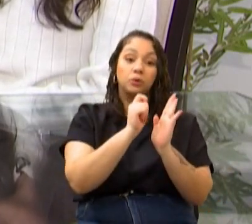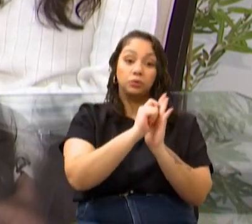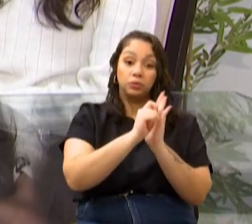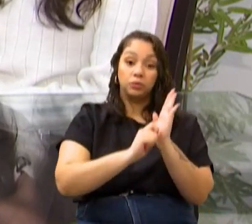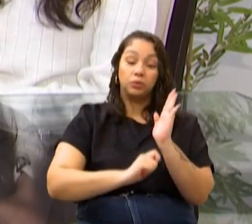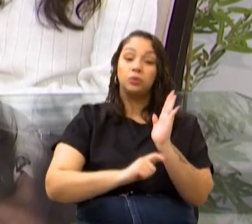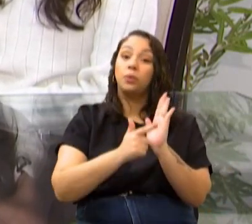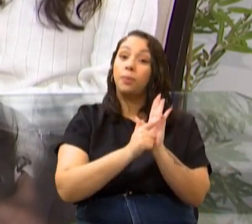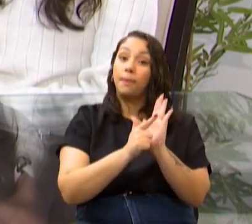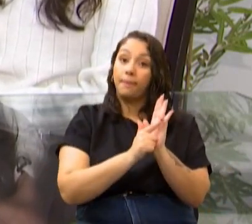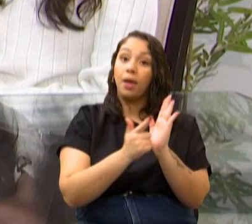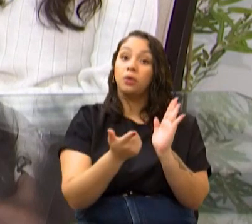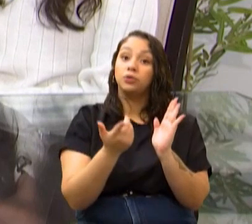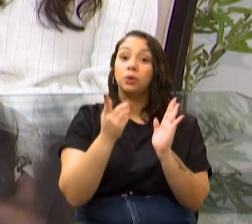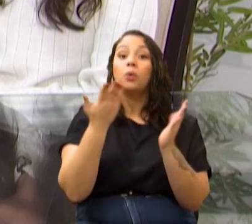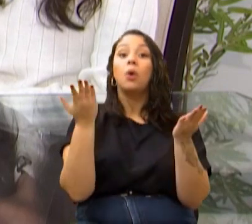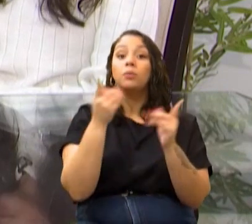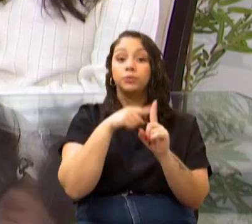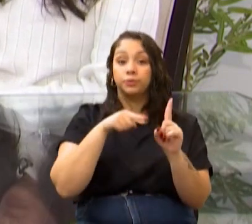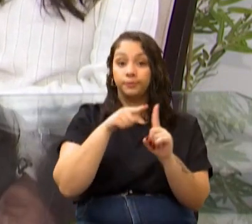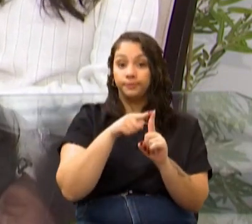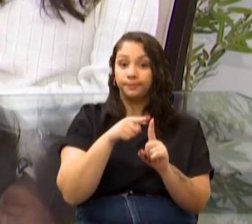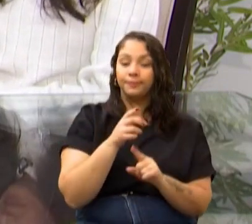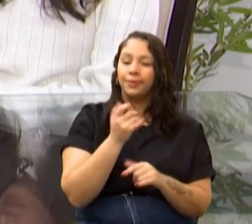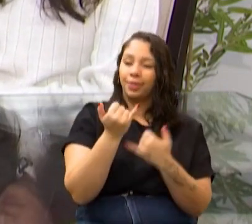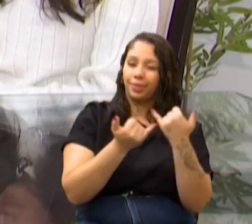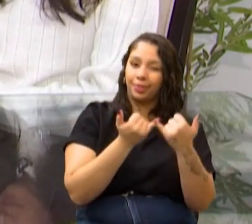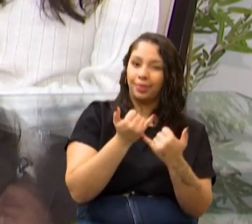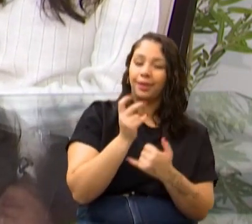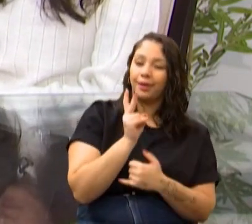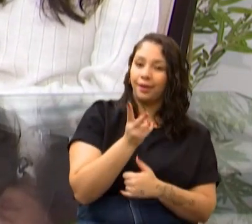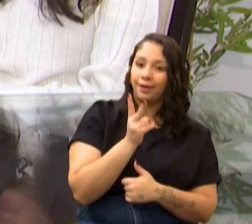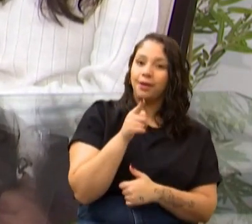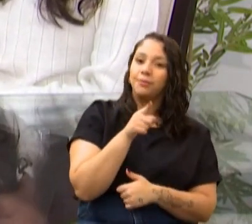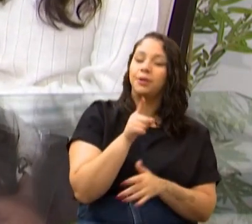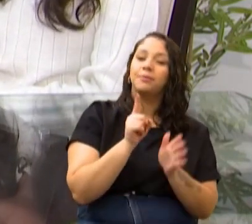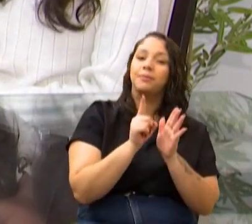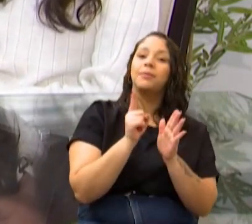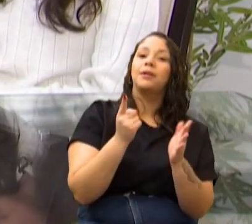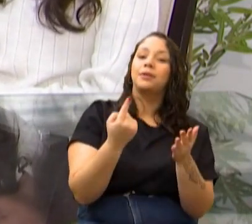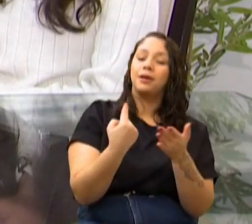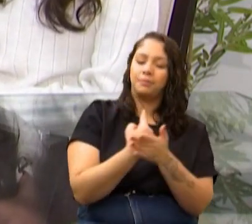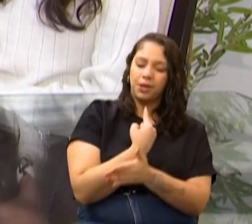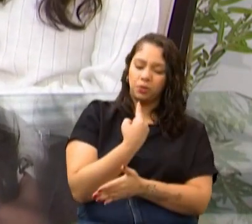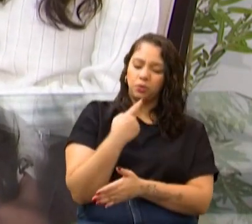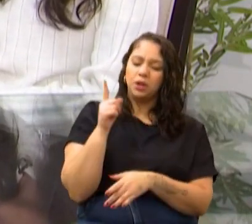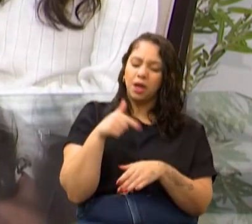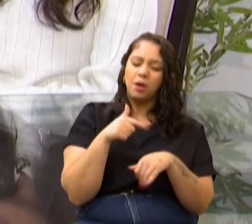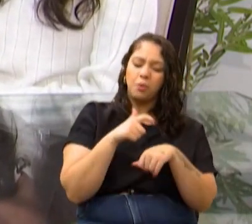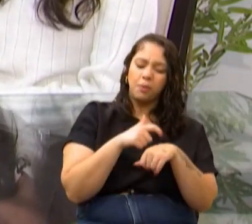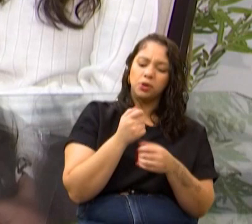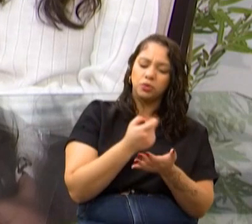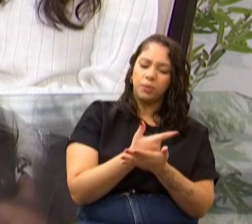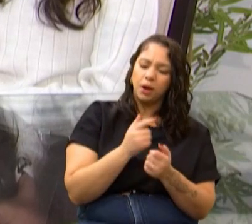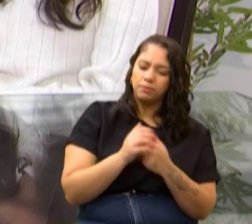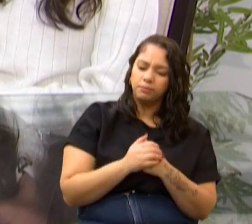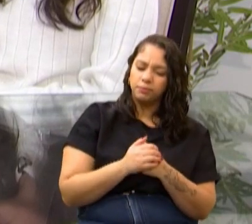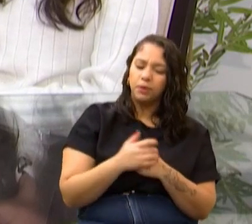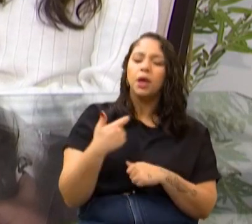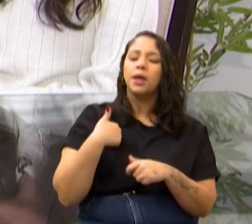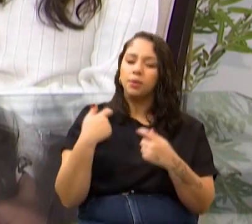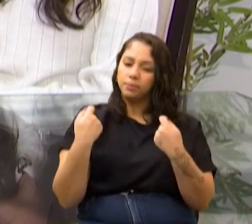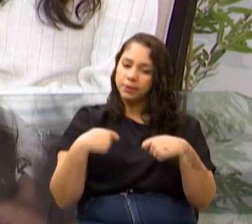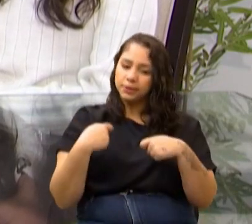ele colocou no papel. E a gente brinca dizendo, né, toda vez que você for comprar alguma coisa, é importante sempre se perguntar, é o momento